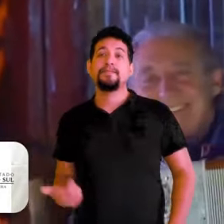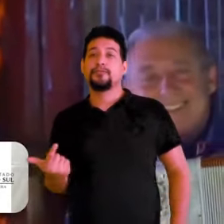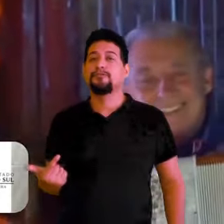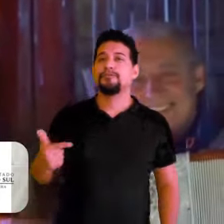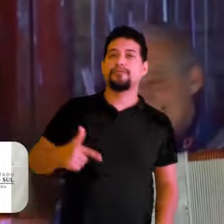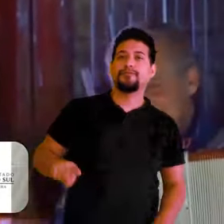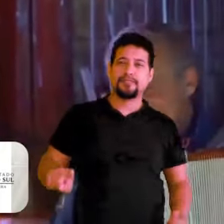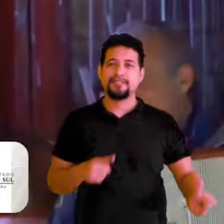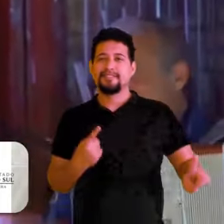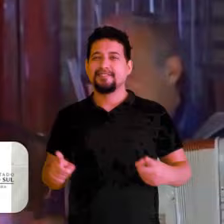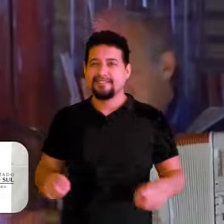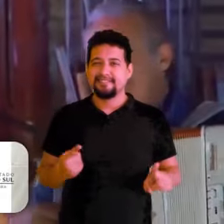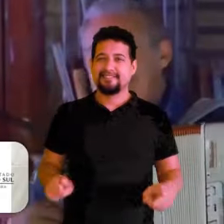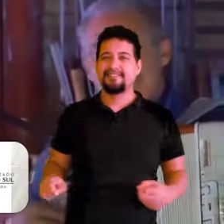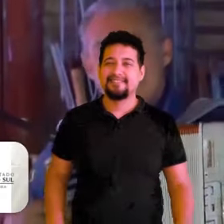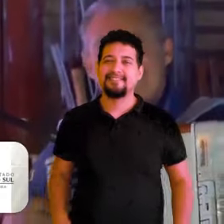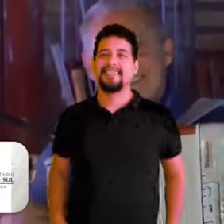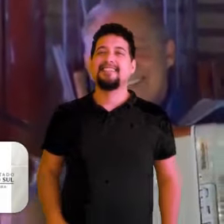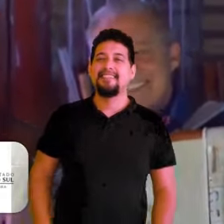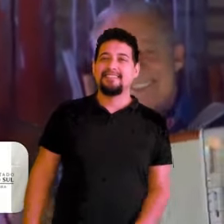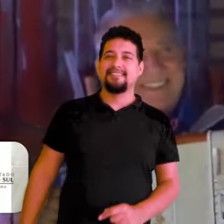Vamos no refrão de novo.